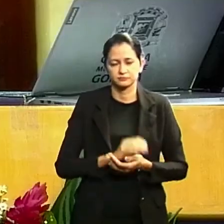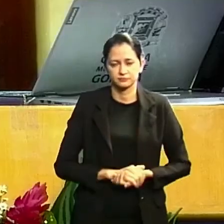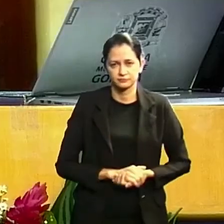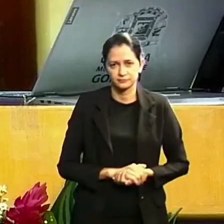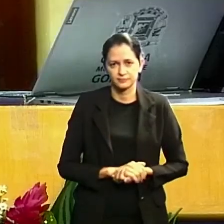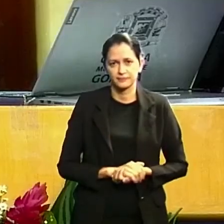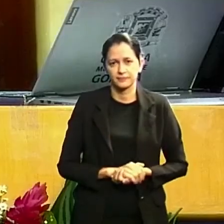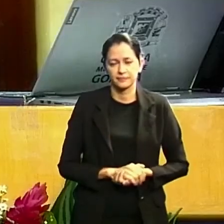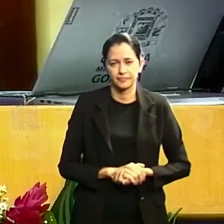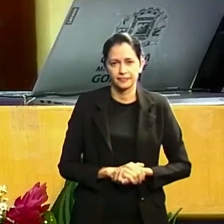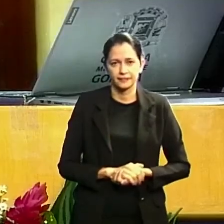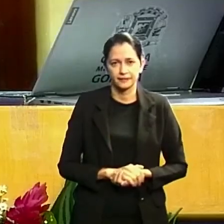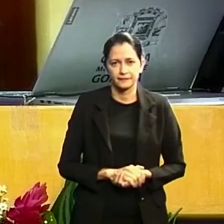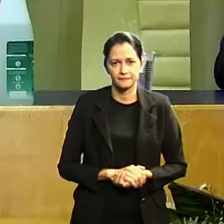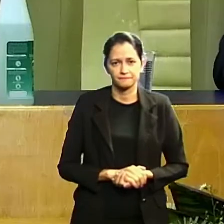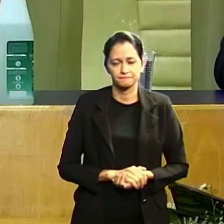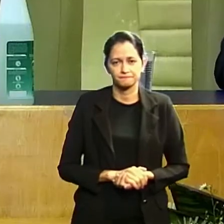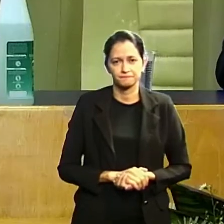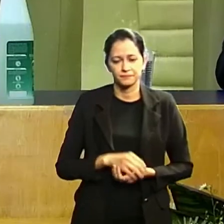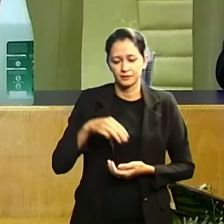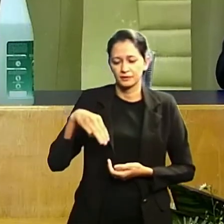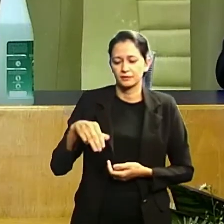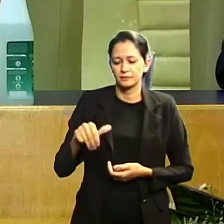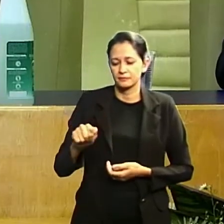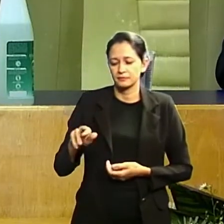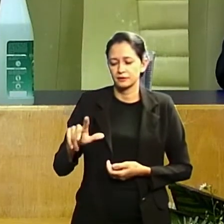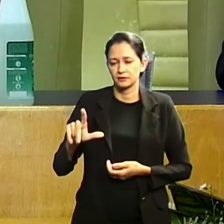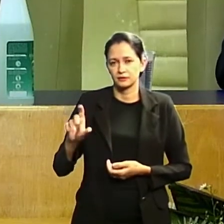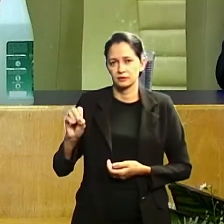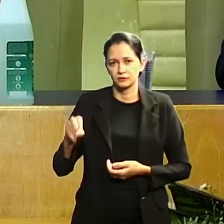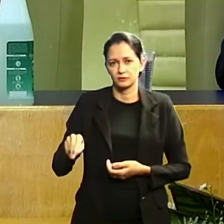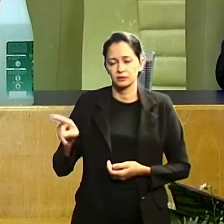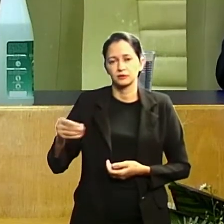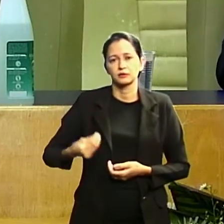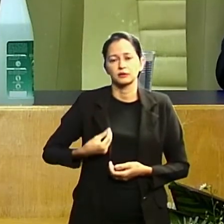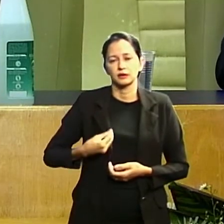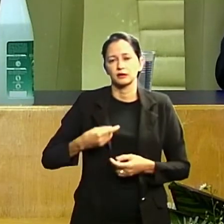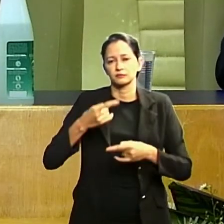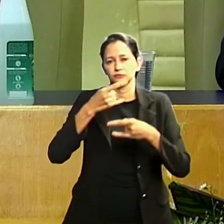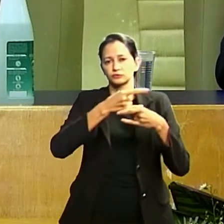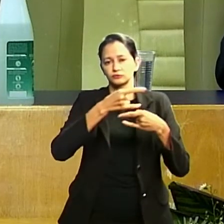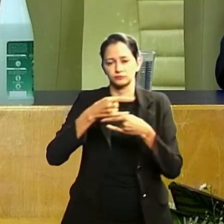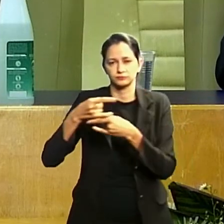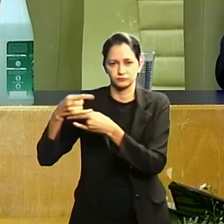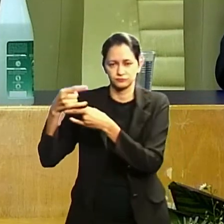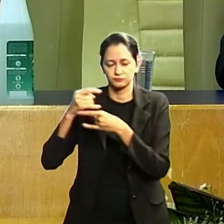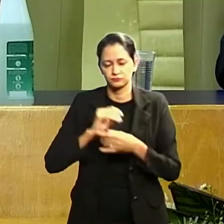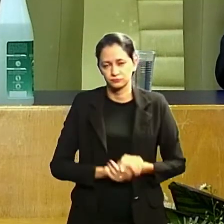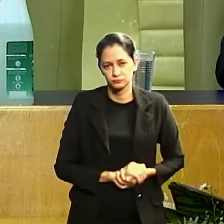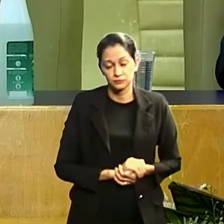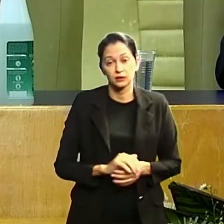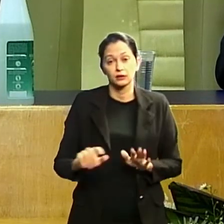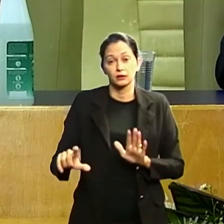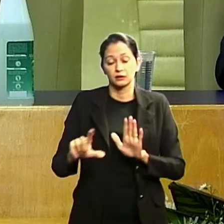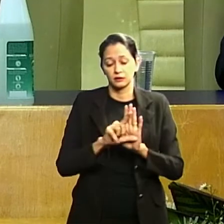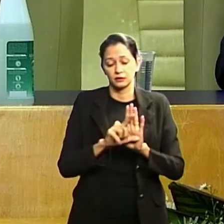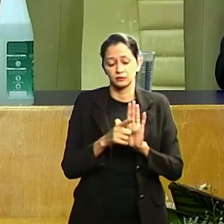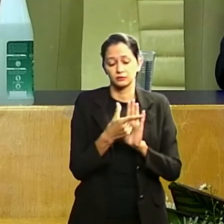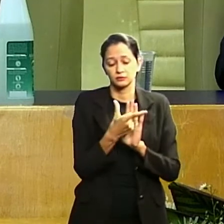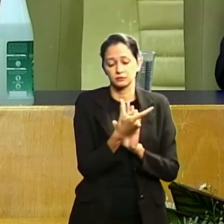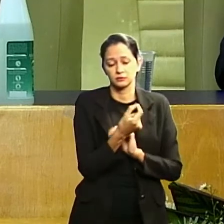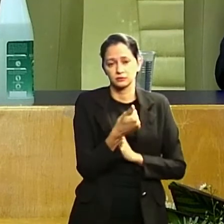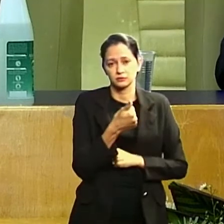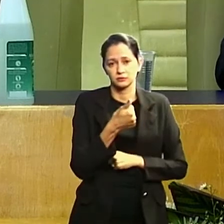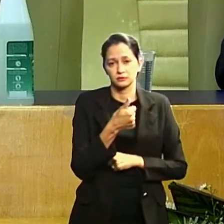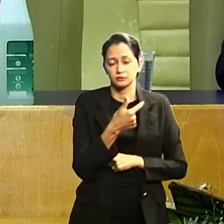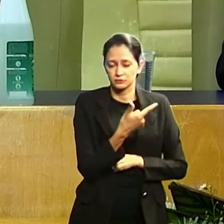Aprovado o projeto. Próximo. Próximo. Marlon, que está de forma remota. Lei 212. Dispõe